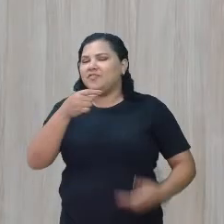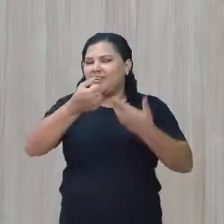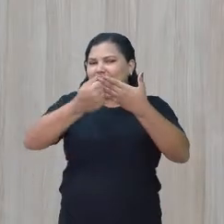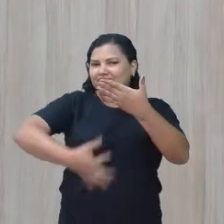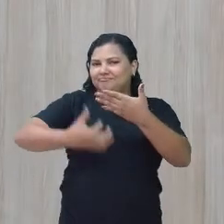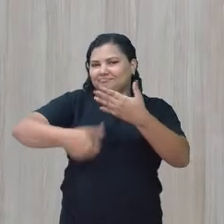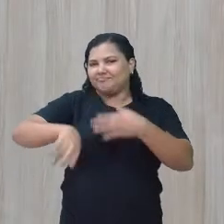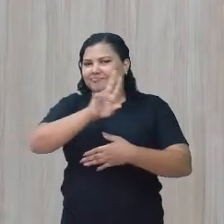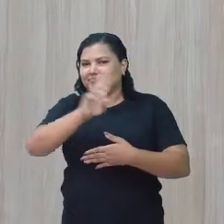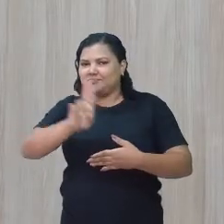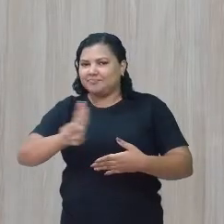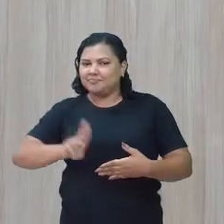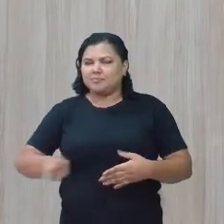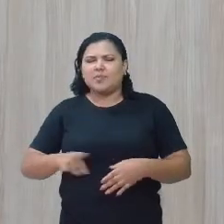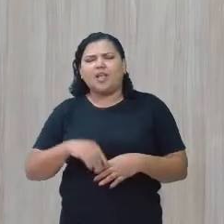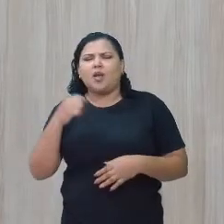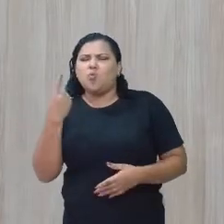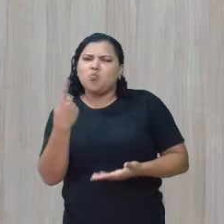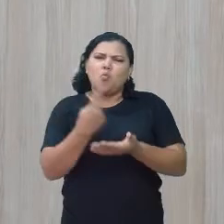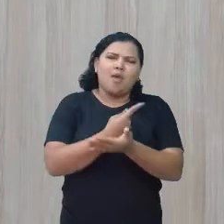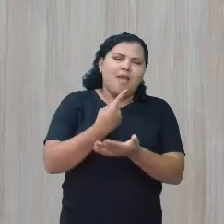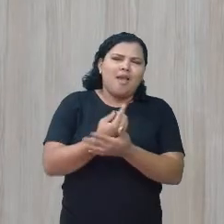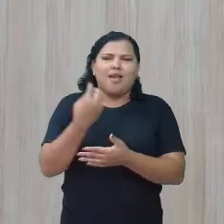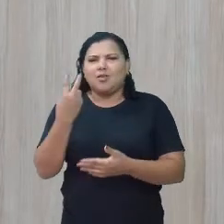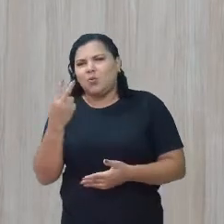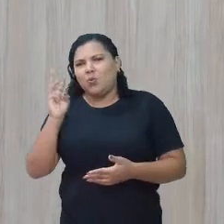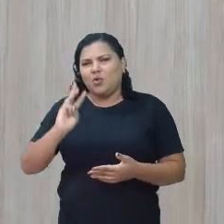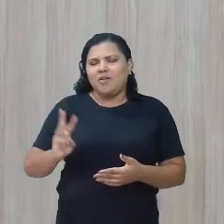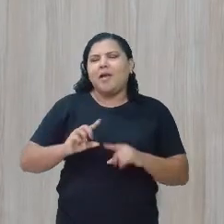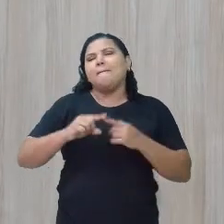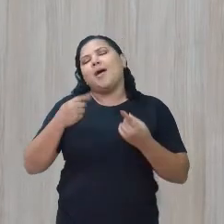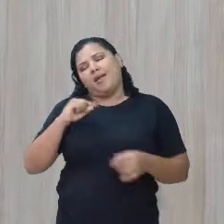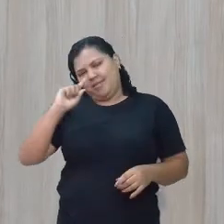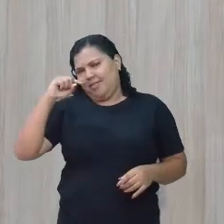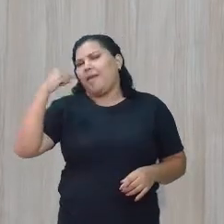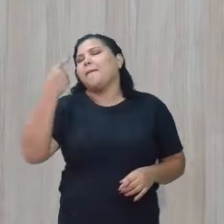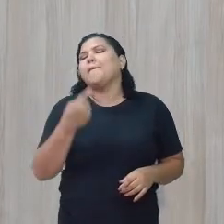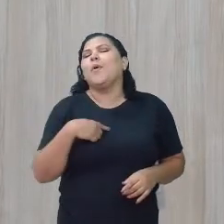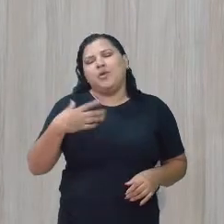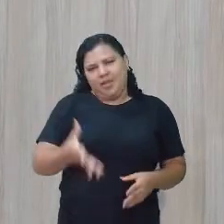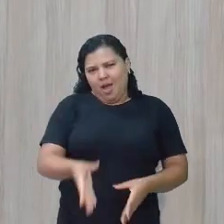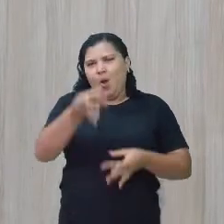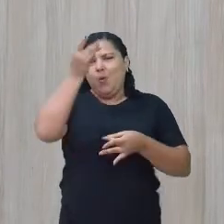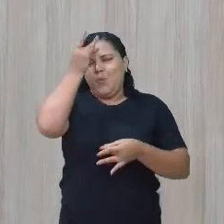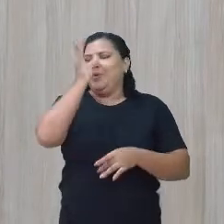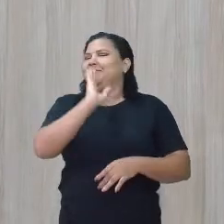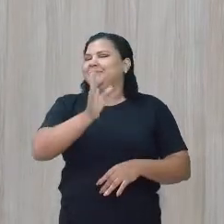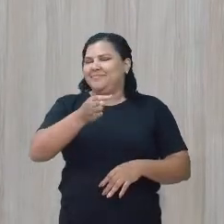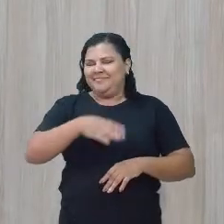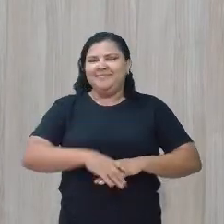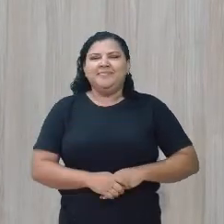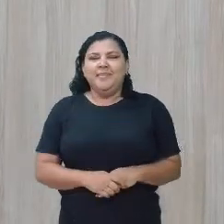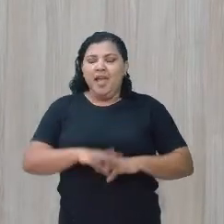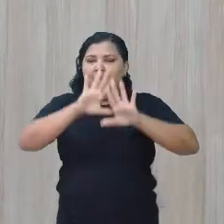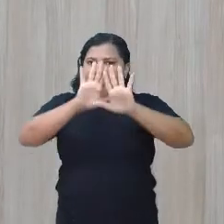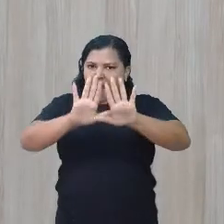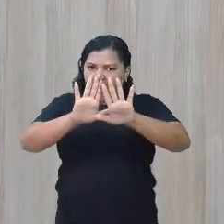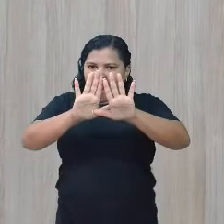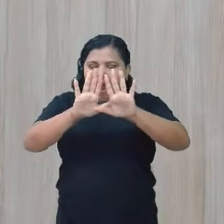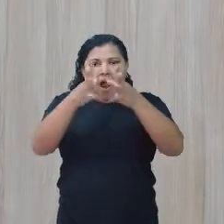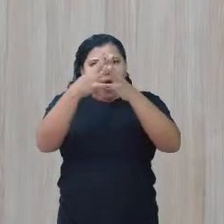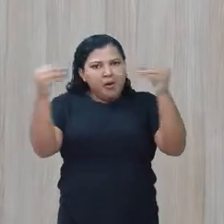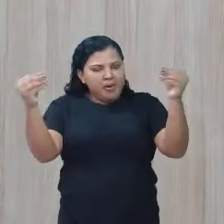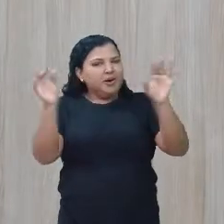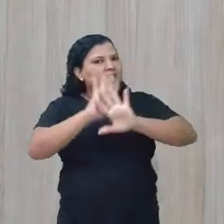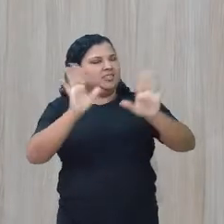os nomes, ela erra uma, duas, três vezes, mas depois ela pega o jeito. Só não suma, pelo amor de Deus, para